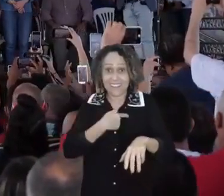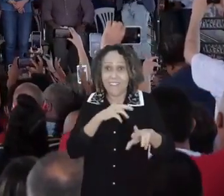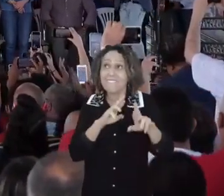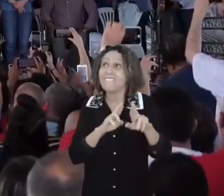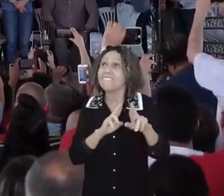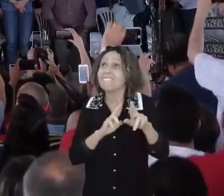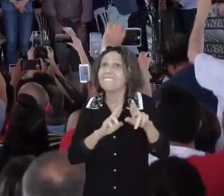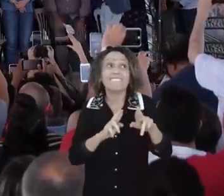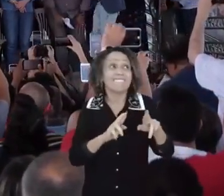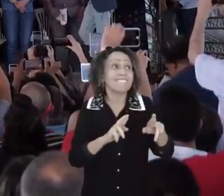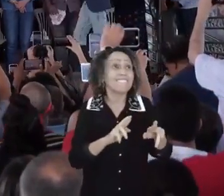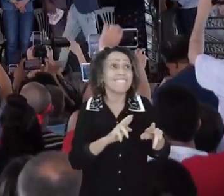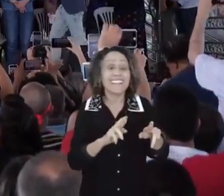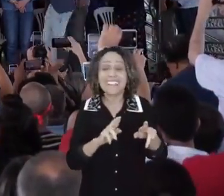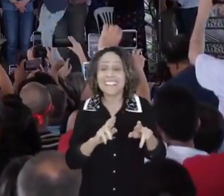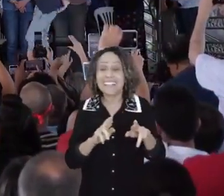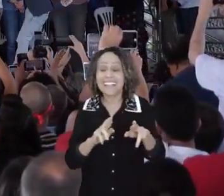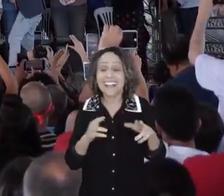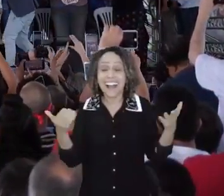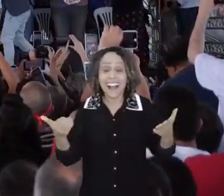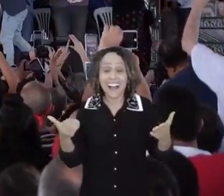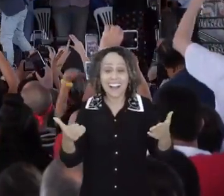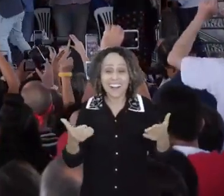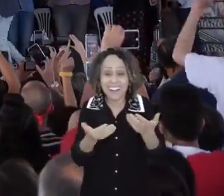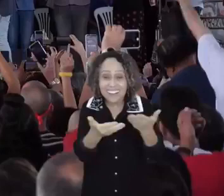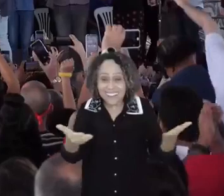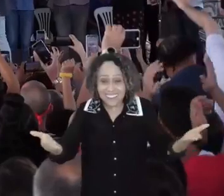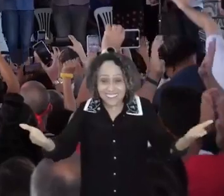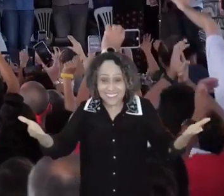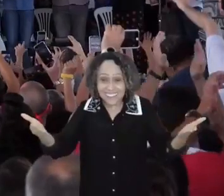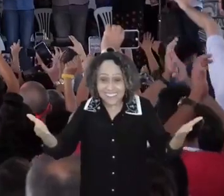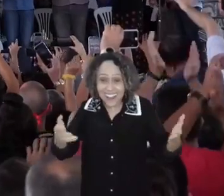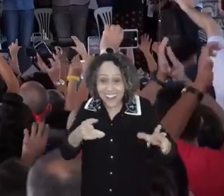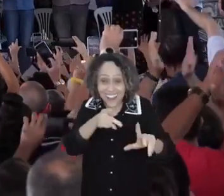senhores, companheiros e companheiras, presidente Lula!